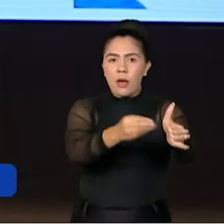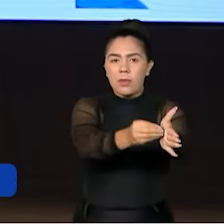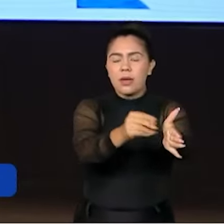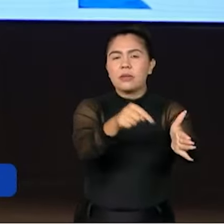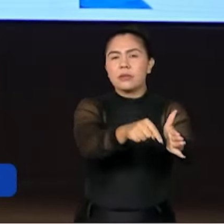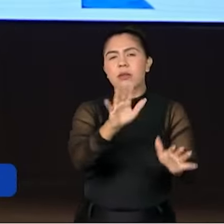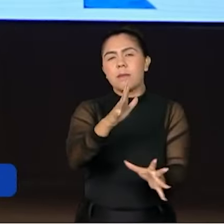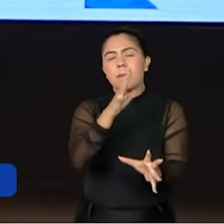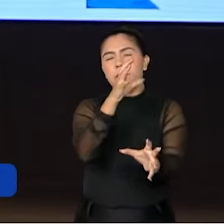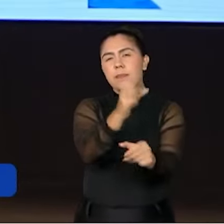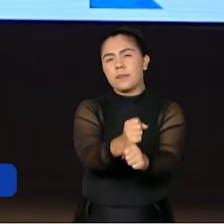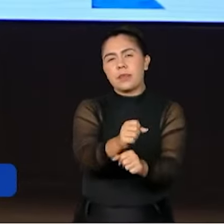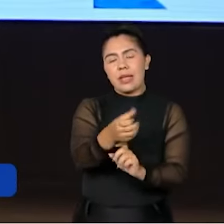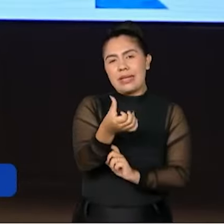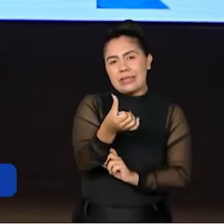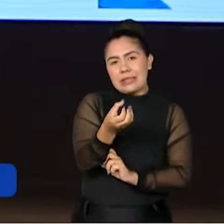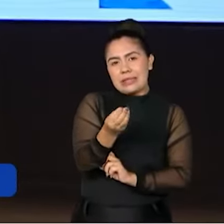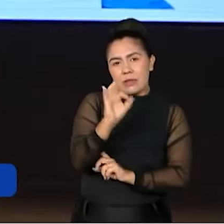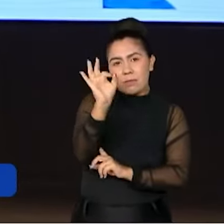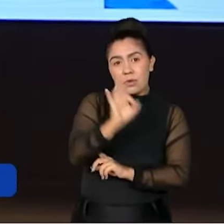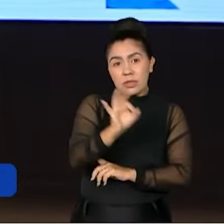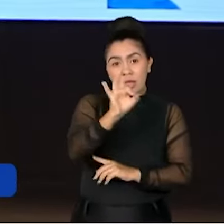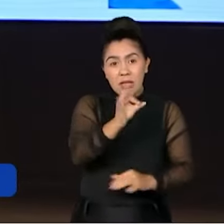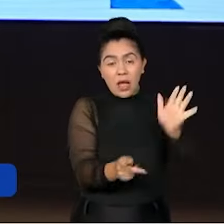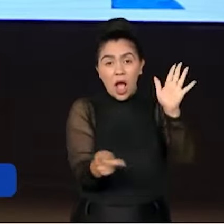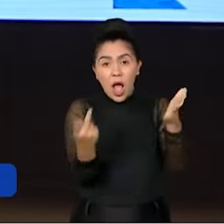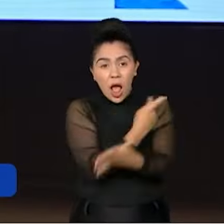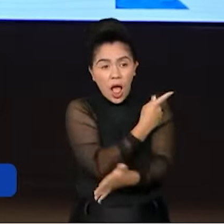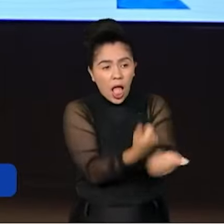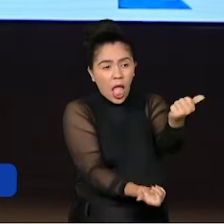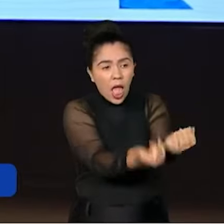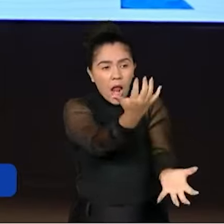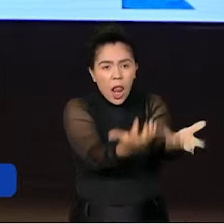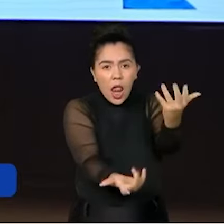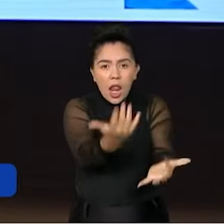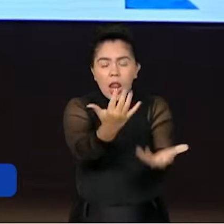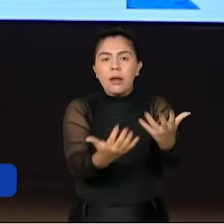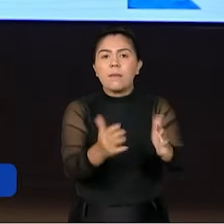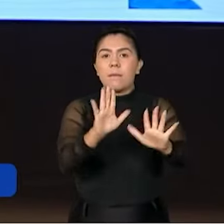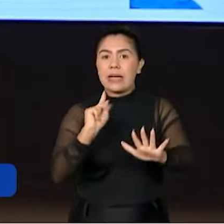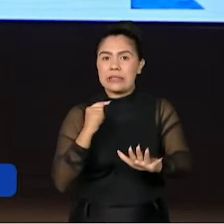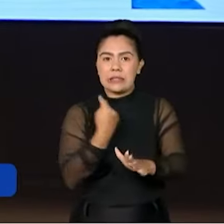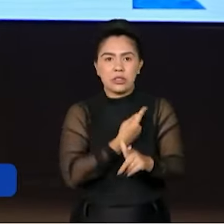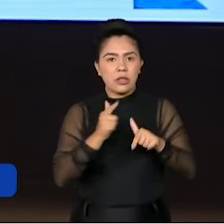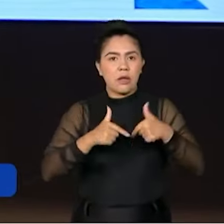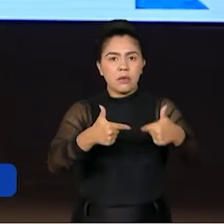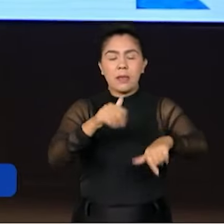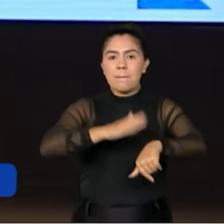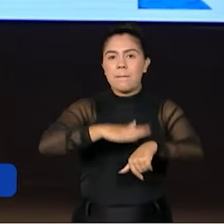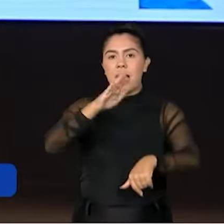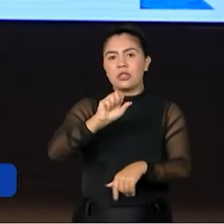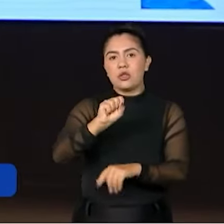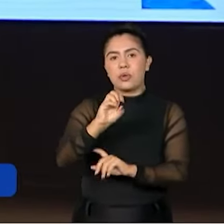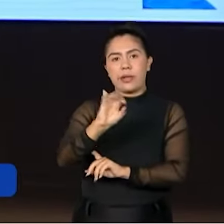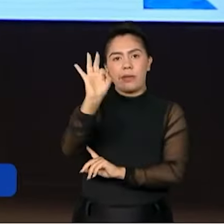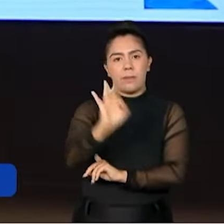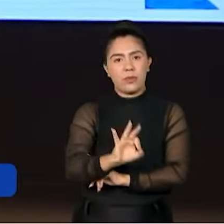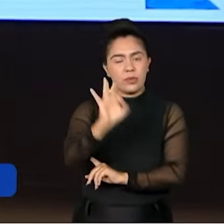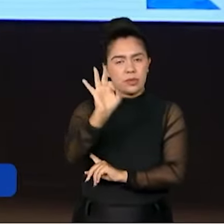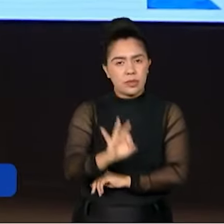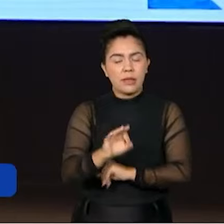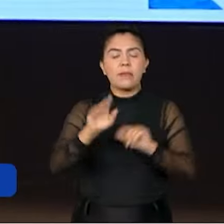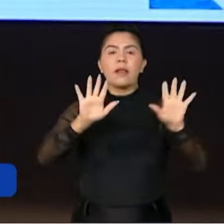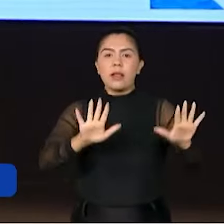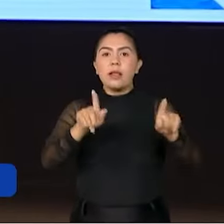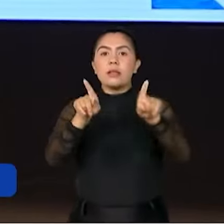de 60% dos incêndios, mas nós estamos atuando praticamente mais de 80%. No